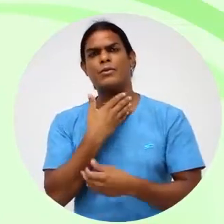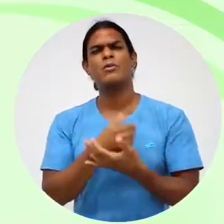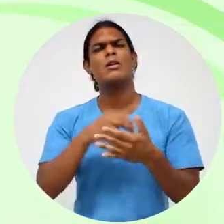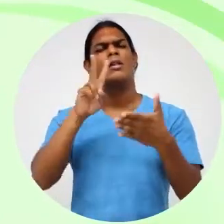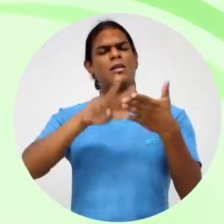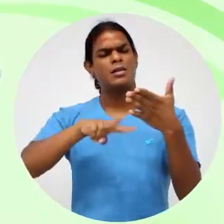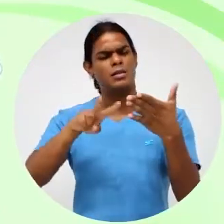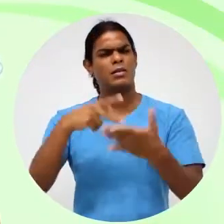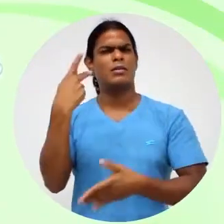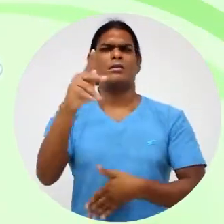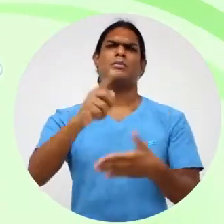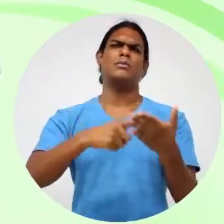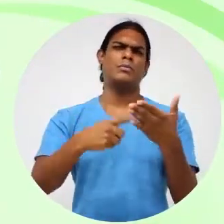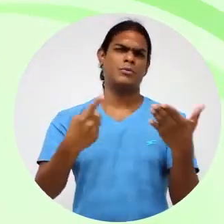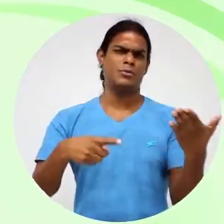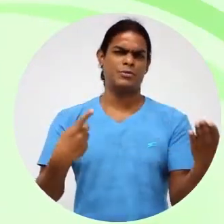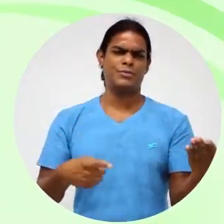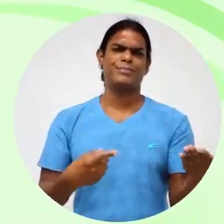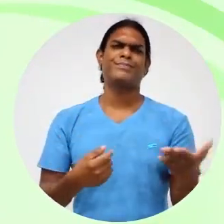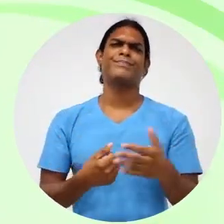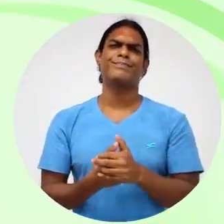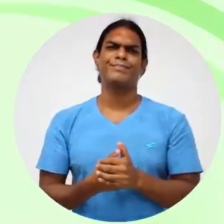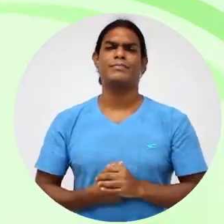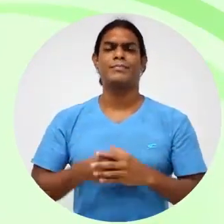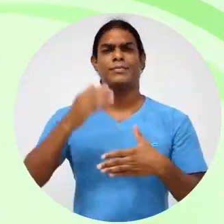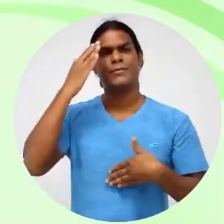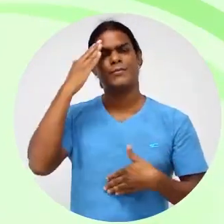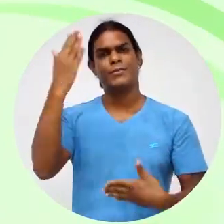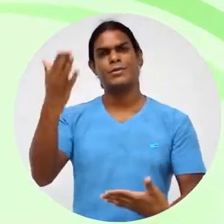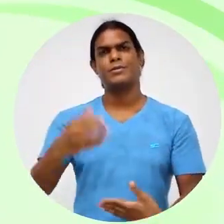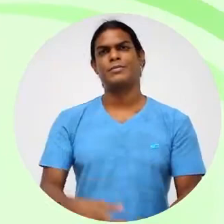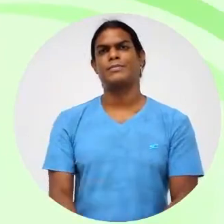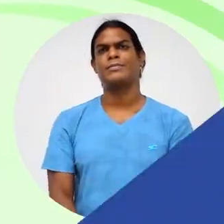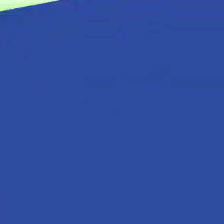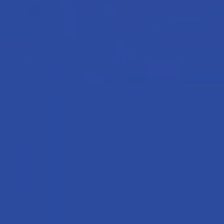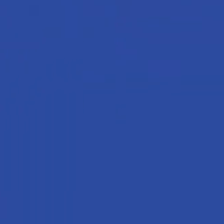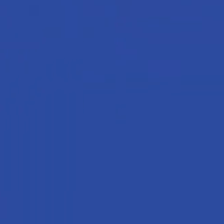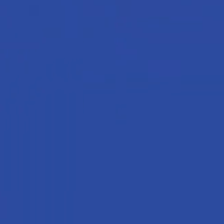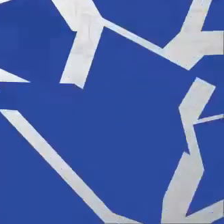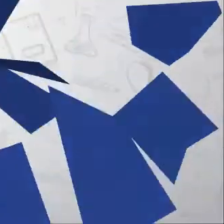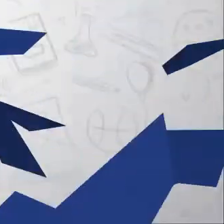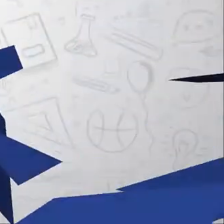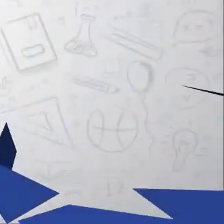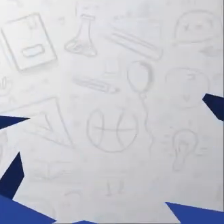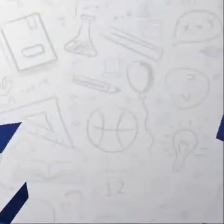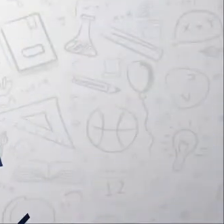caderno e siga todas as instruções ao longo do caderno. Obrigada!